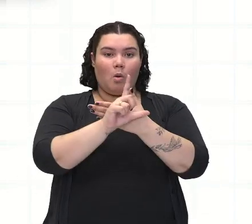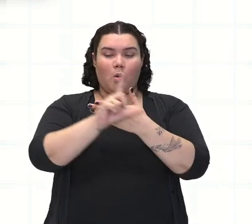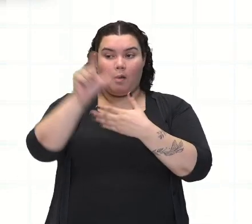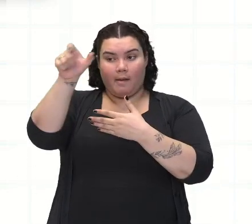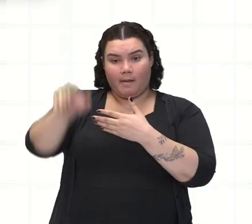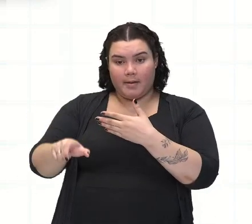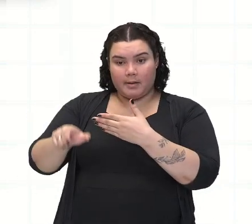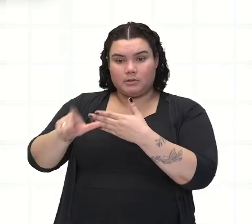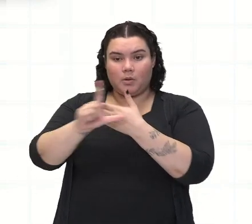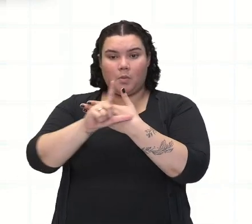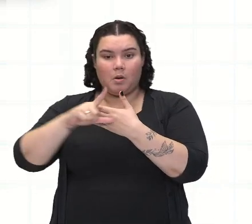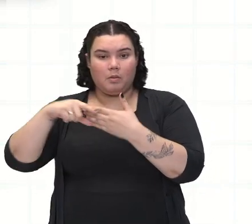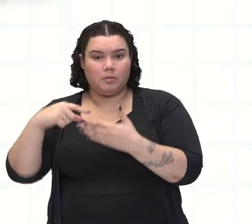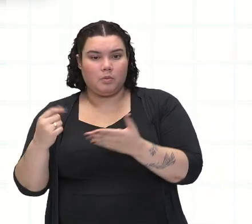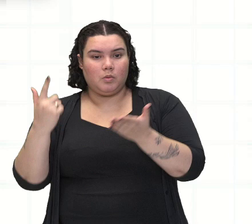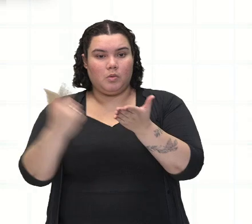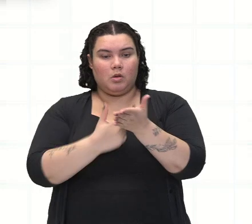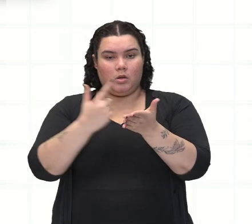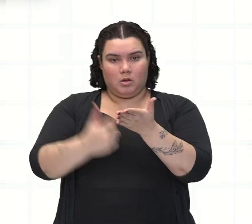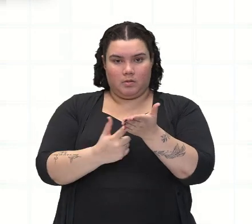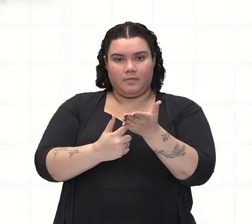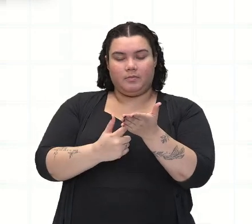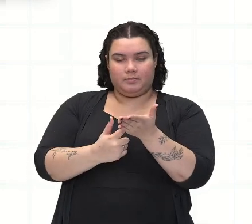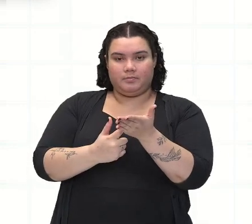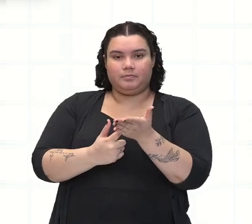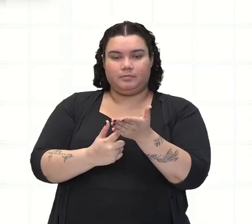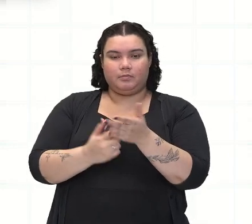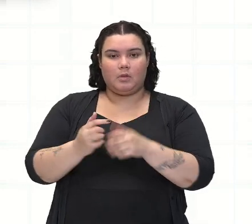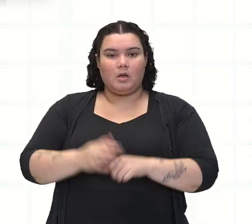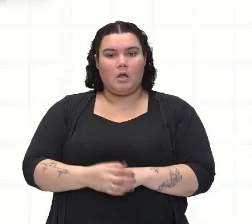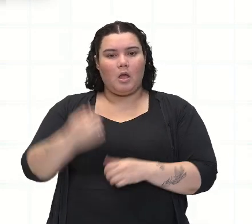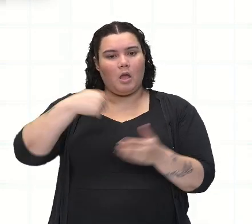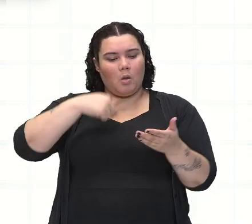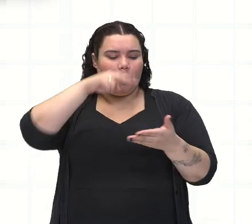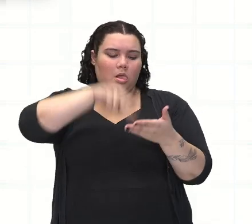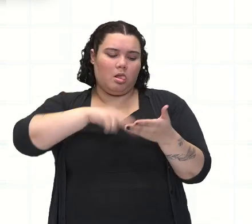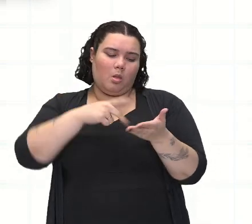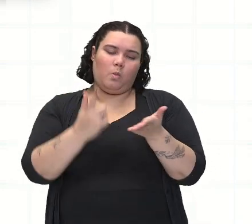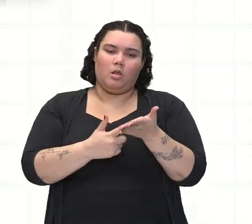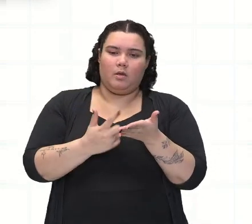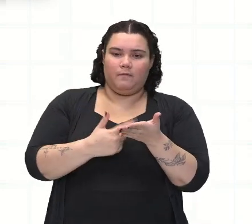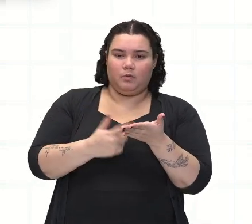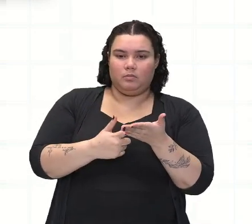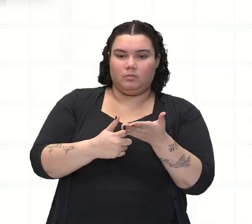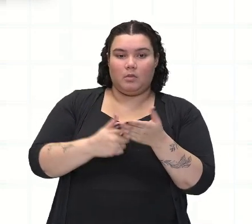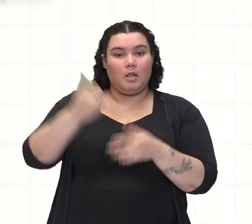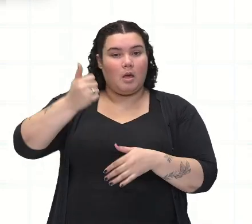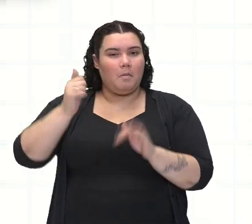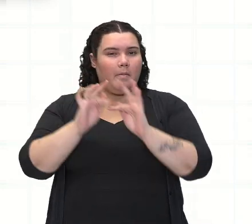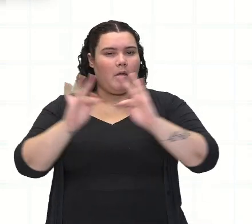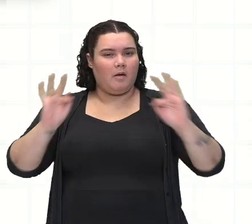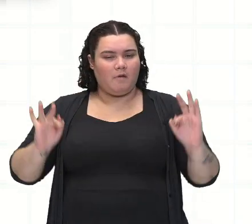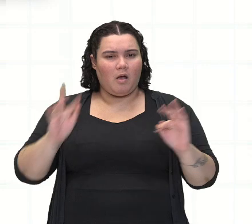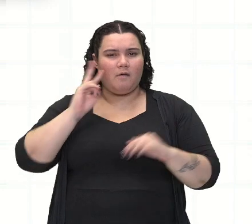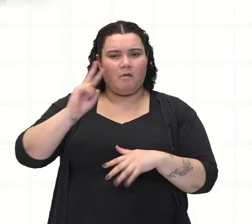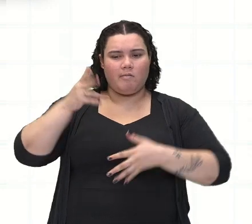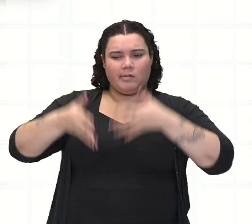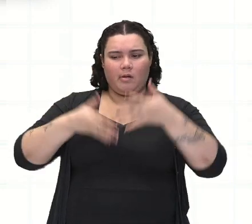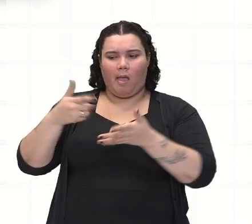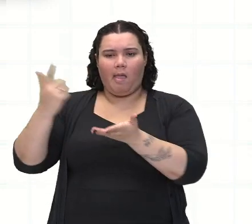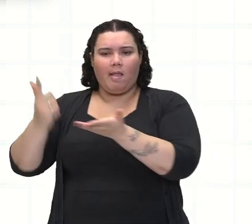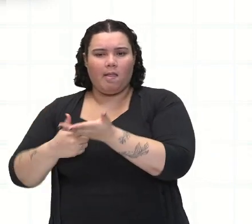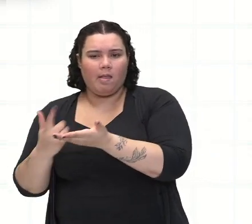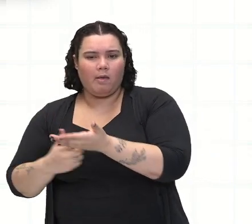o autor do livro. Segunda oração, estou lendo o livro. Observem que livro está